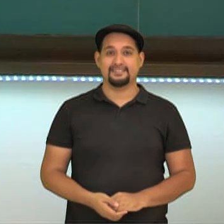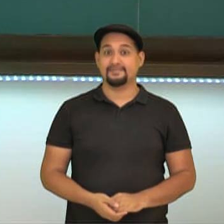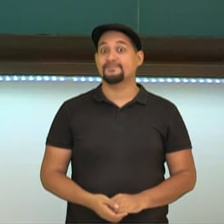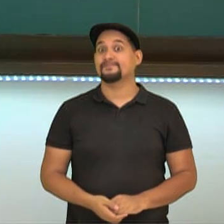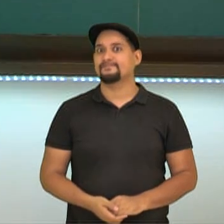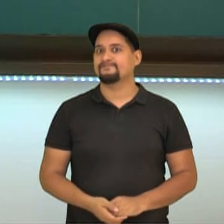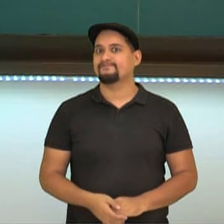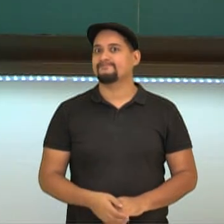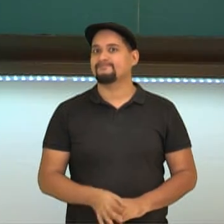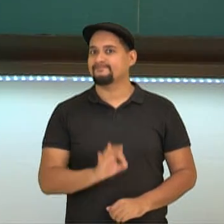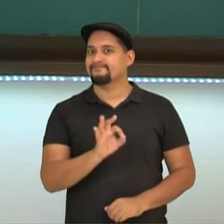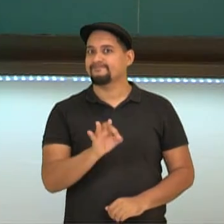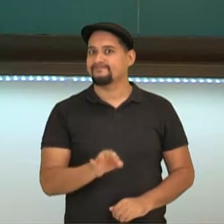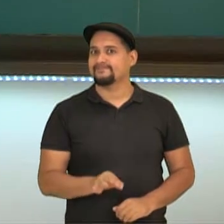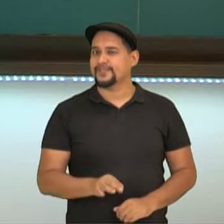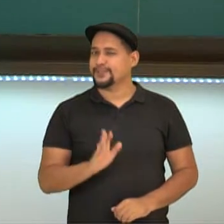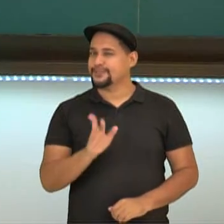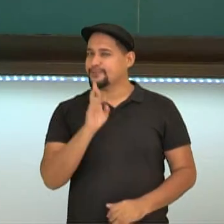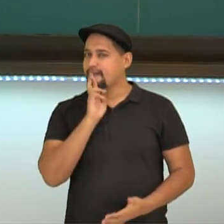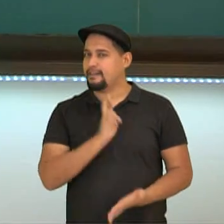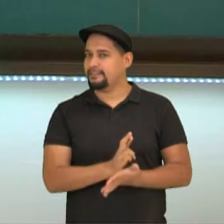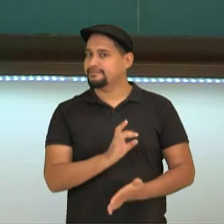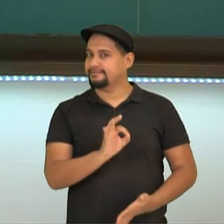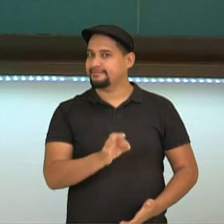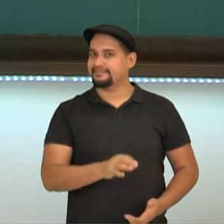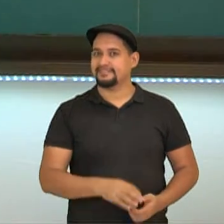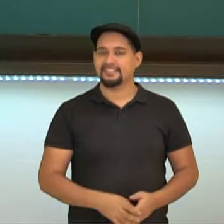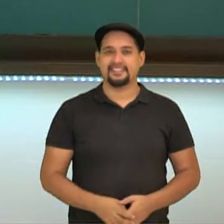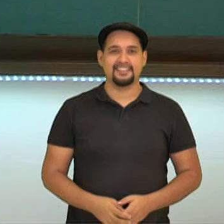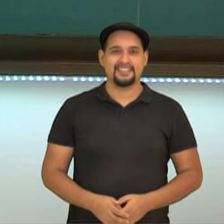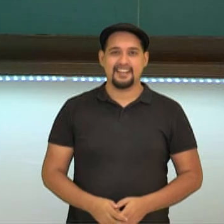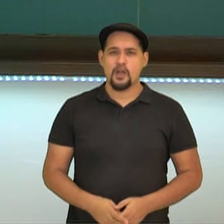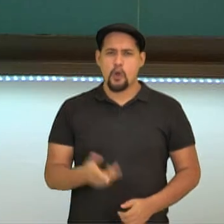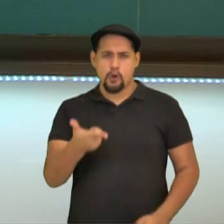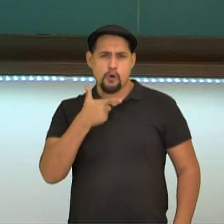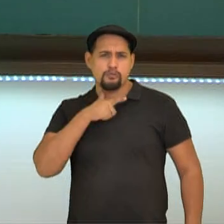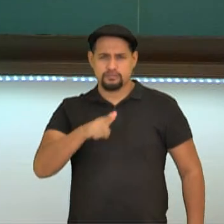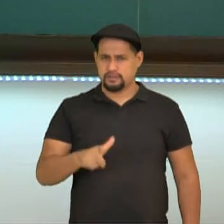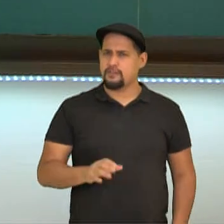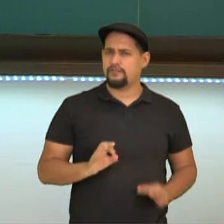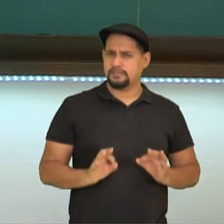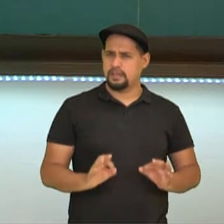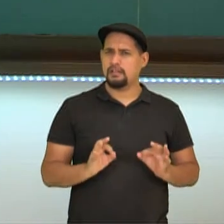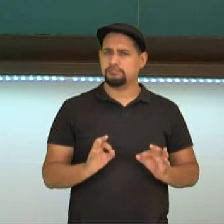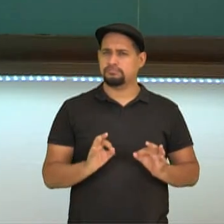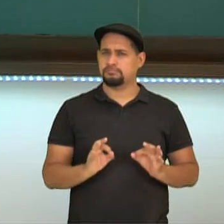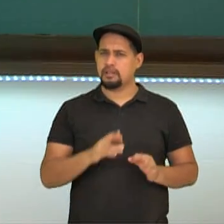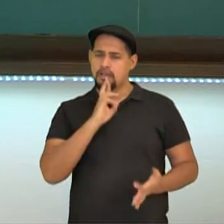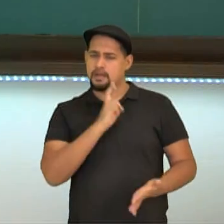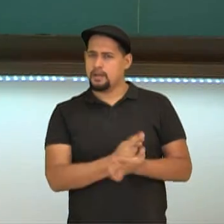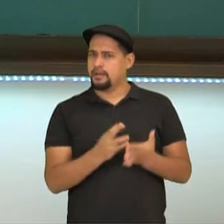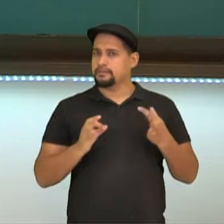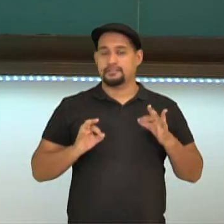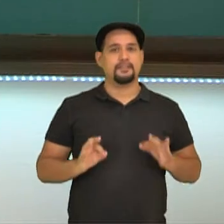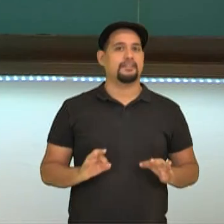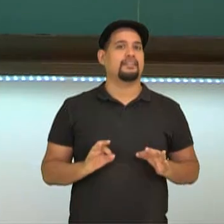E aí, você já resolveu? Conseguiu chegar à